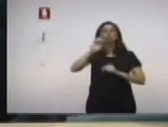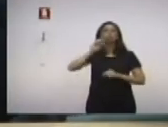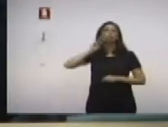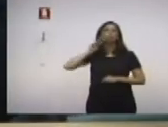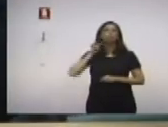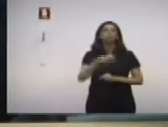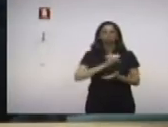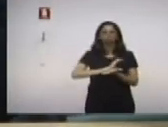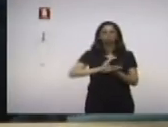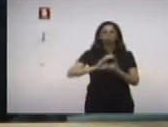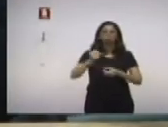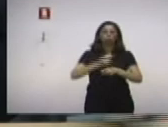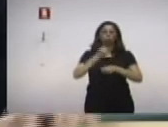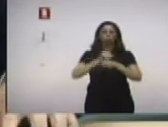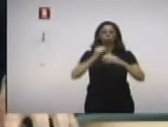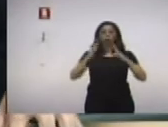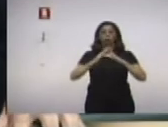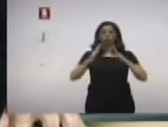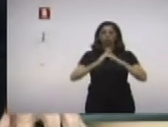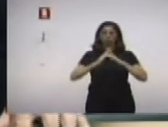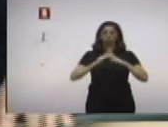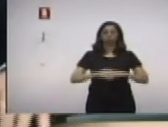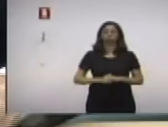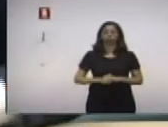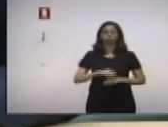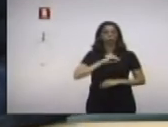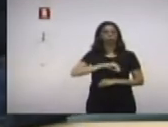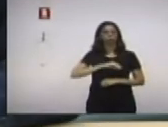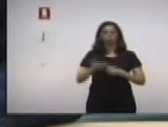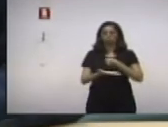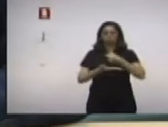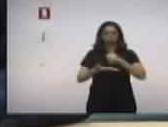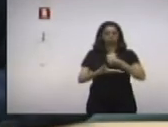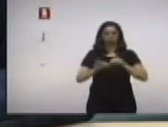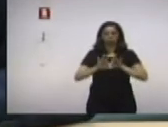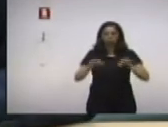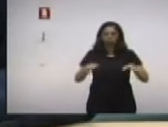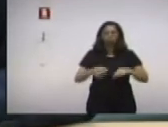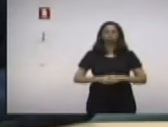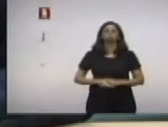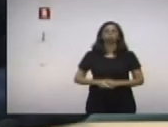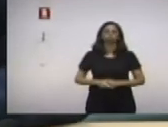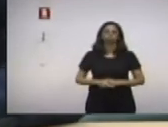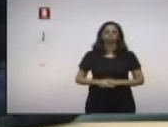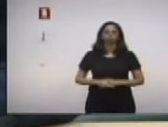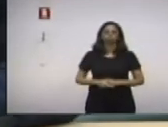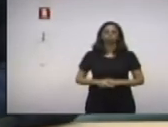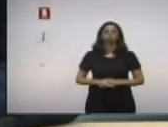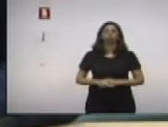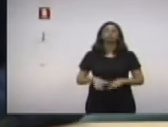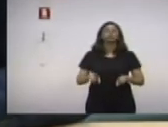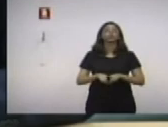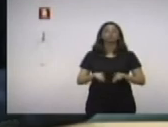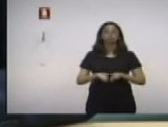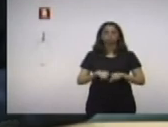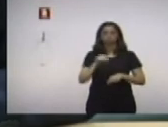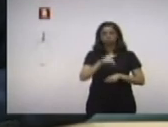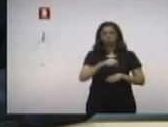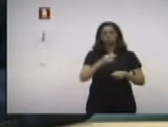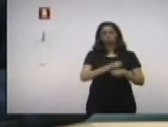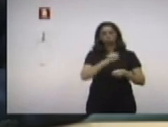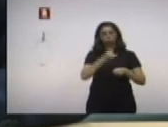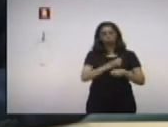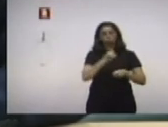construção de moradias para as pessoas de baixa renda e esse valor também que sairia da